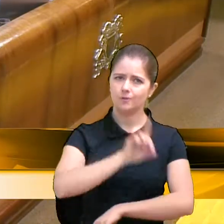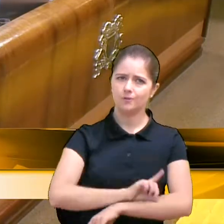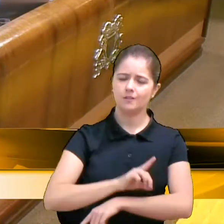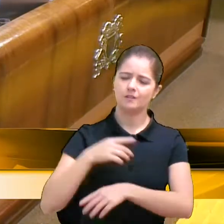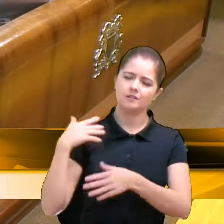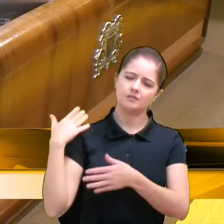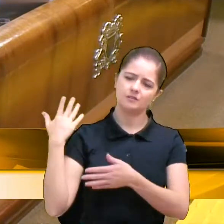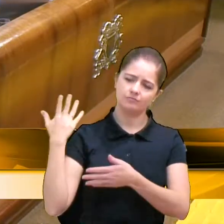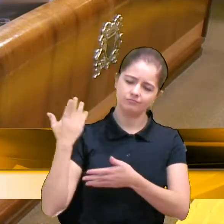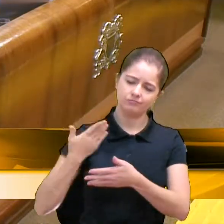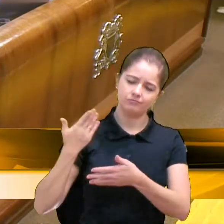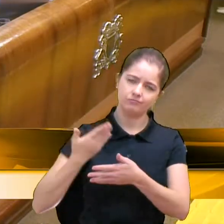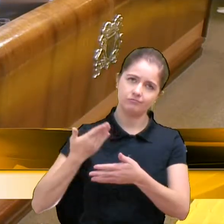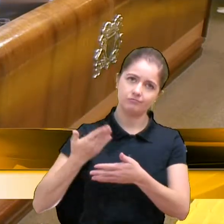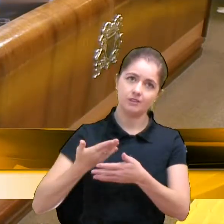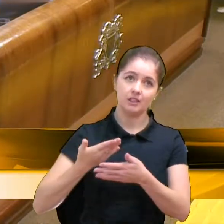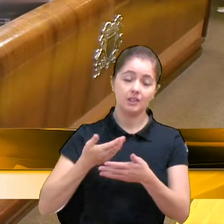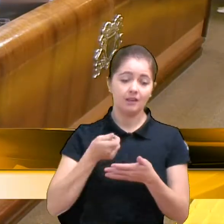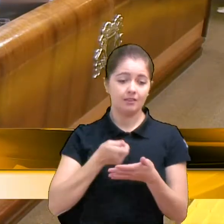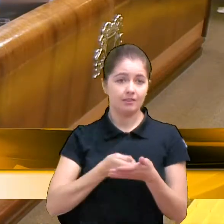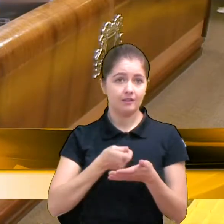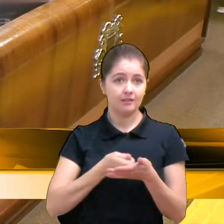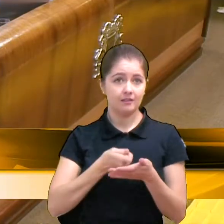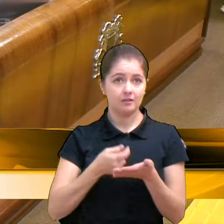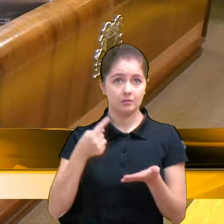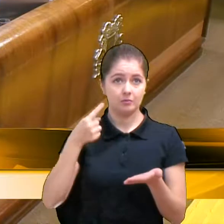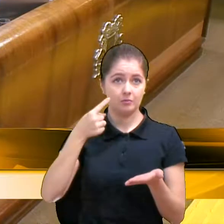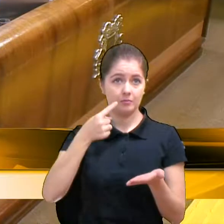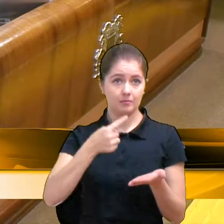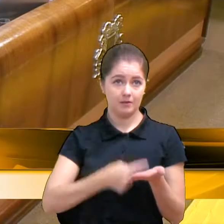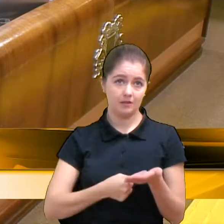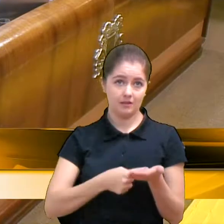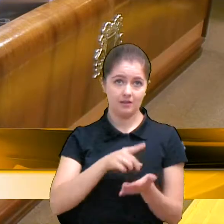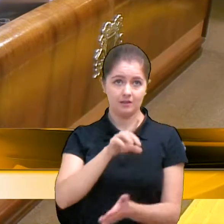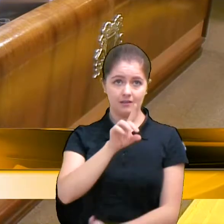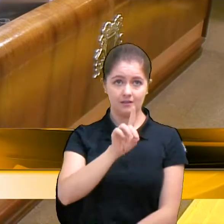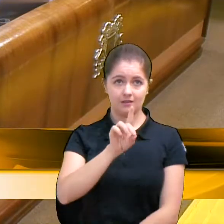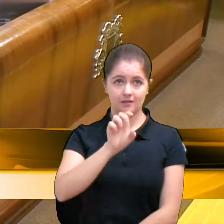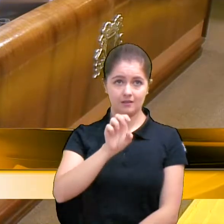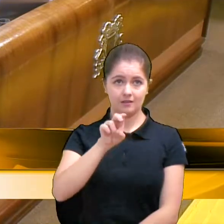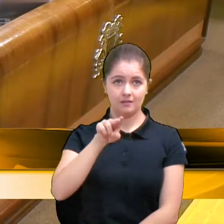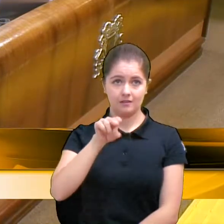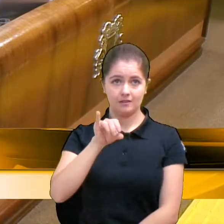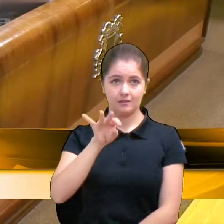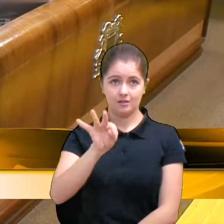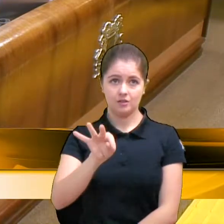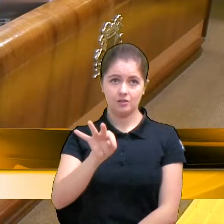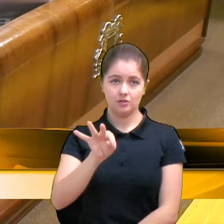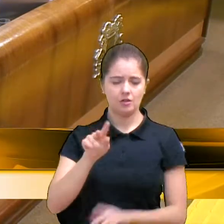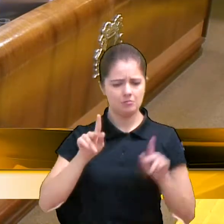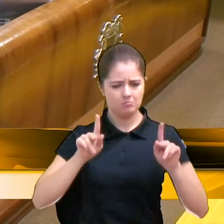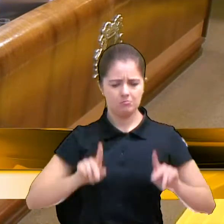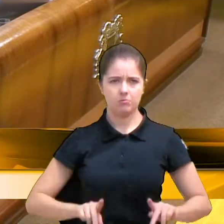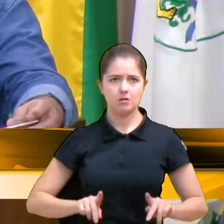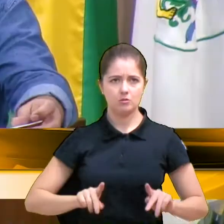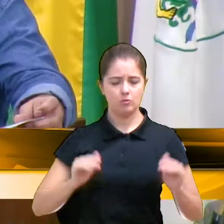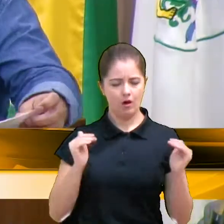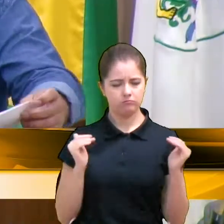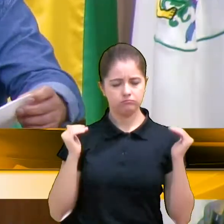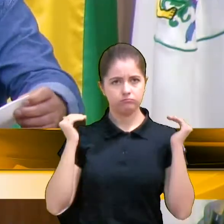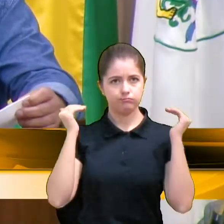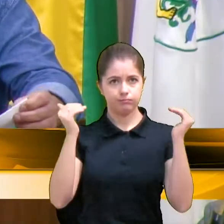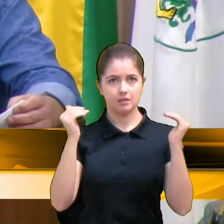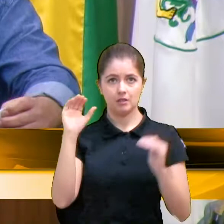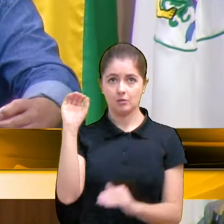tentando marcar uma agenda com o DENIT, a pessoa do superintendente de